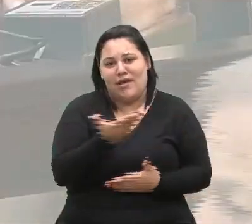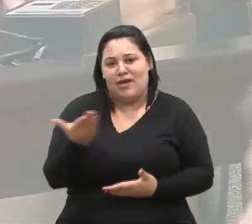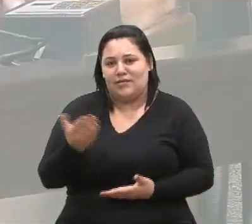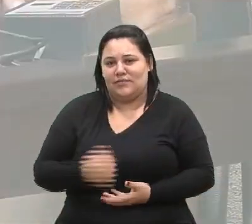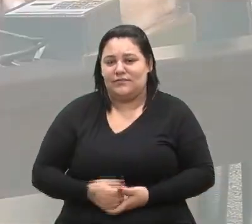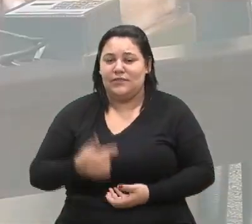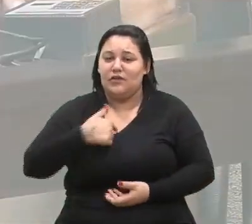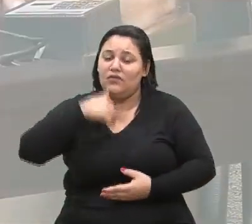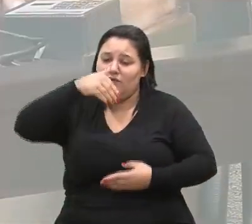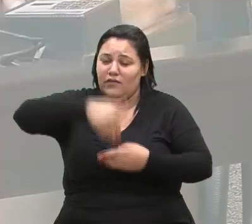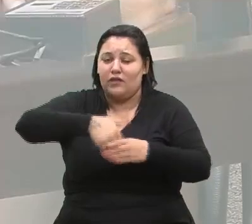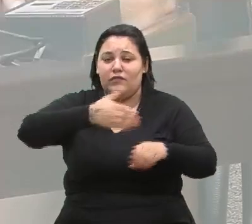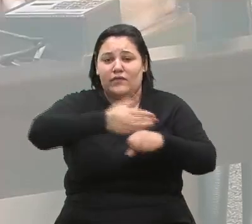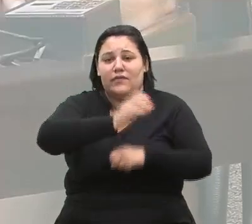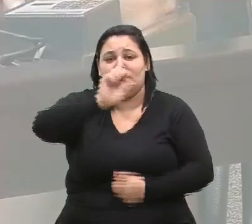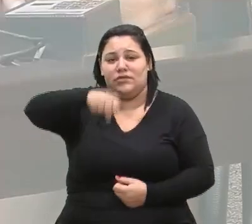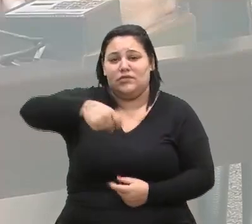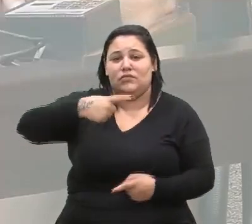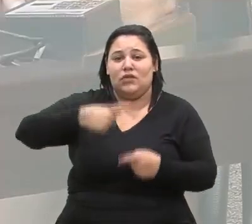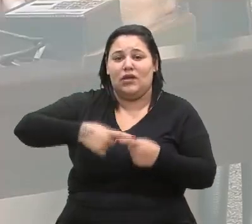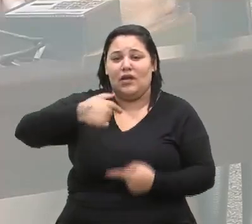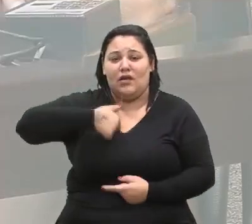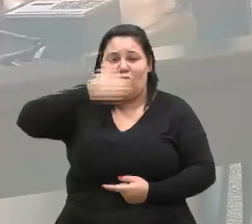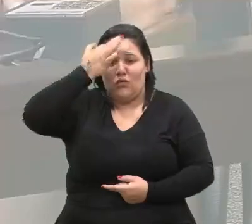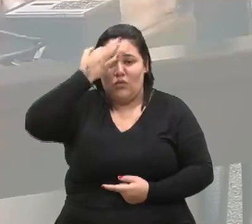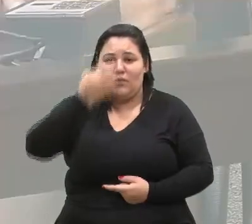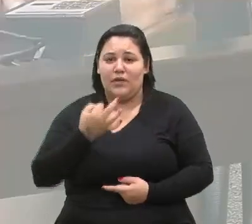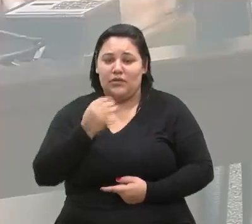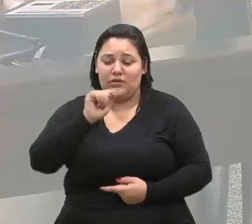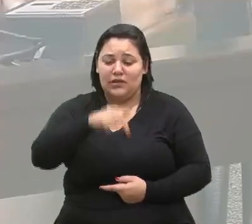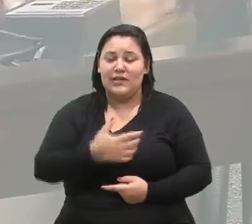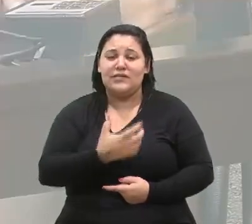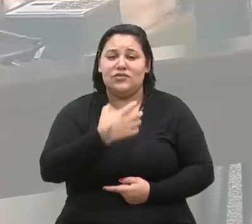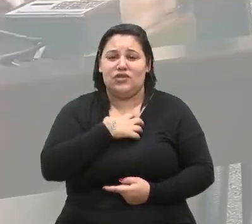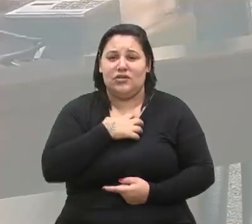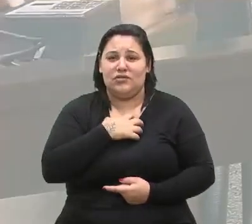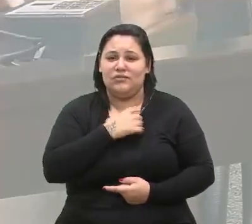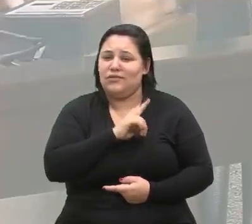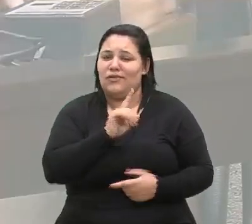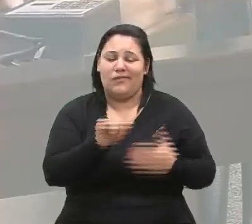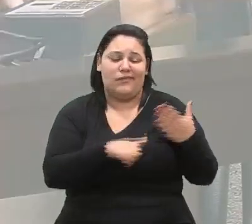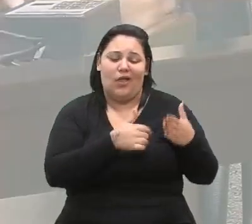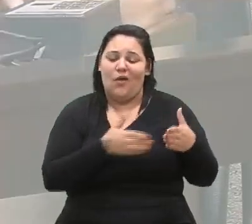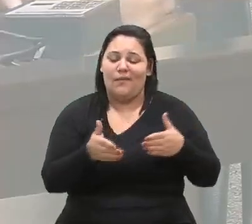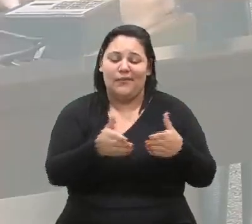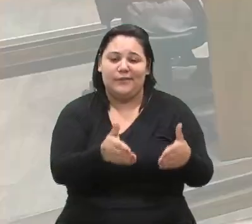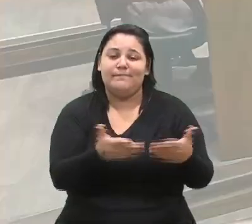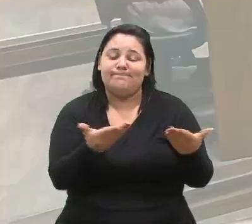votando favorável porque entendo que desta forma não é o melhor caminho. Muito obrigado.